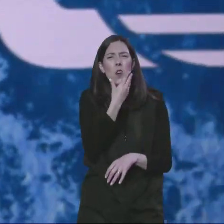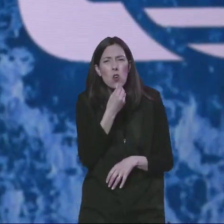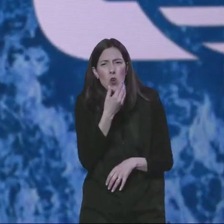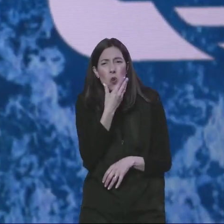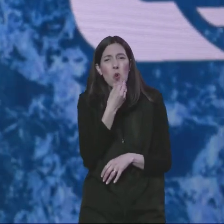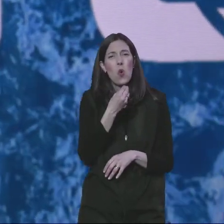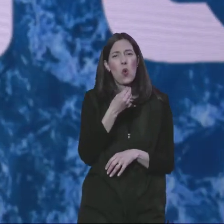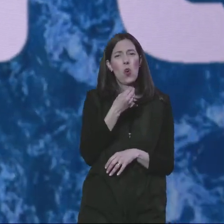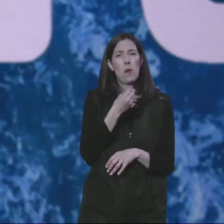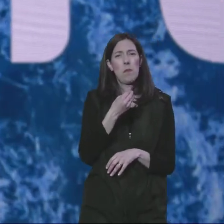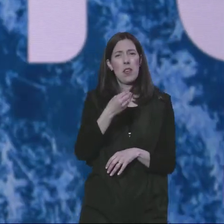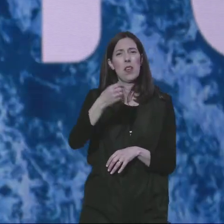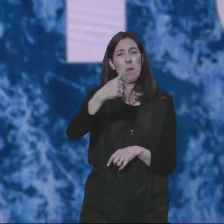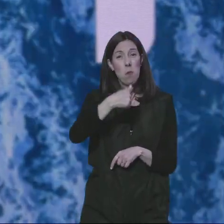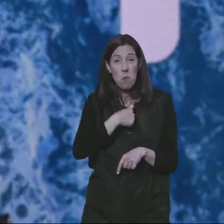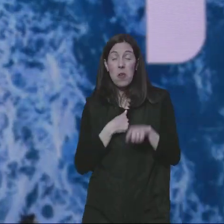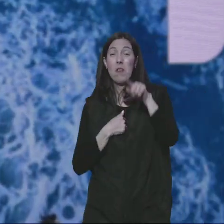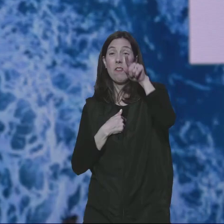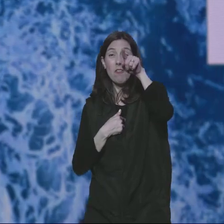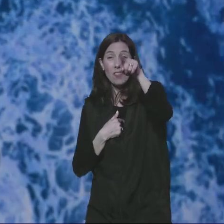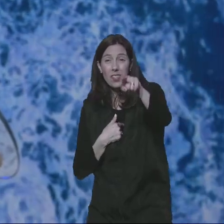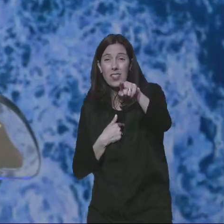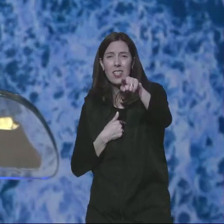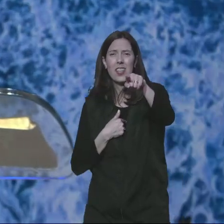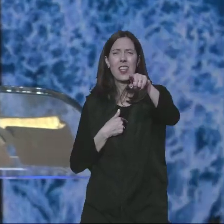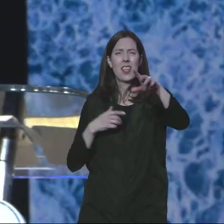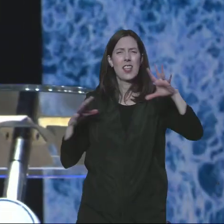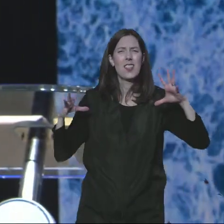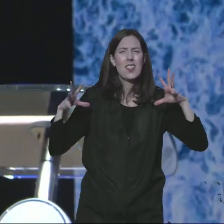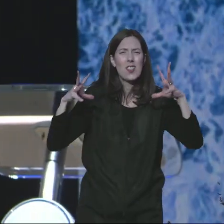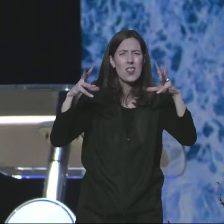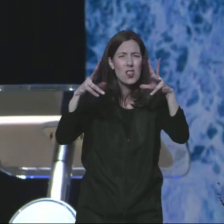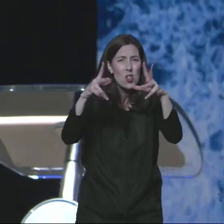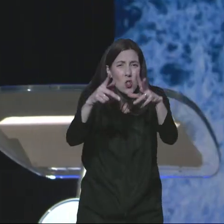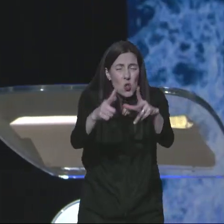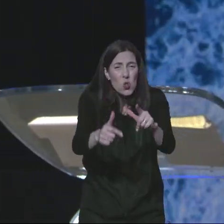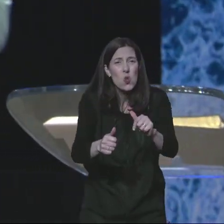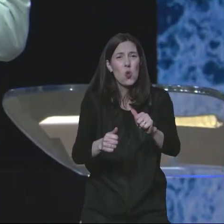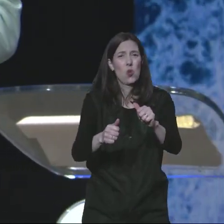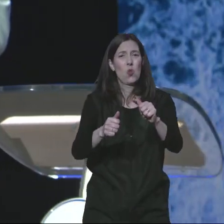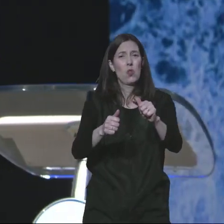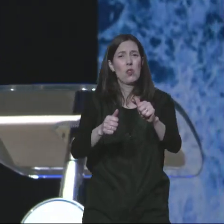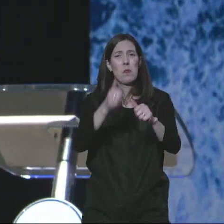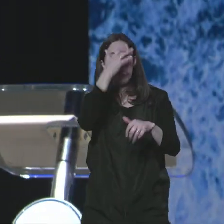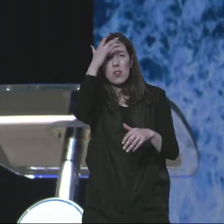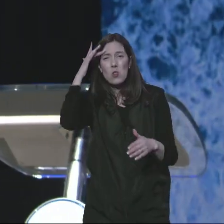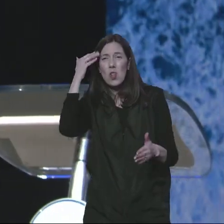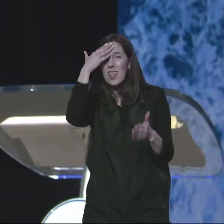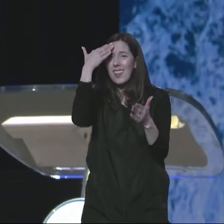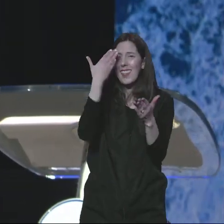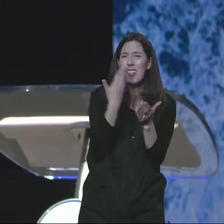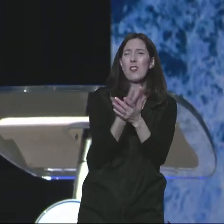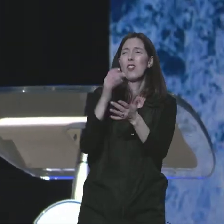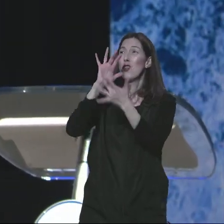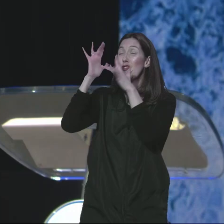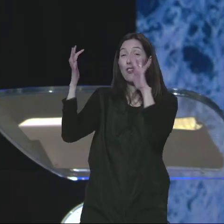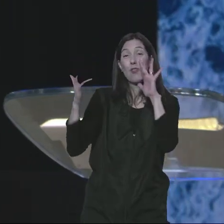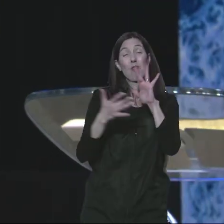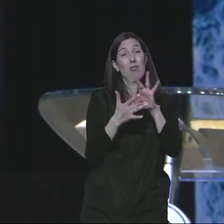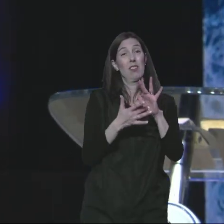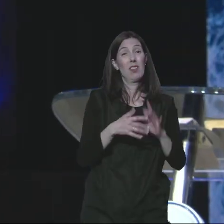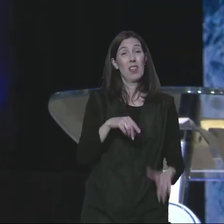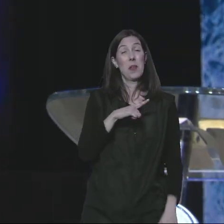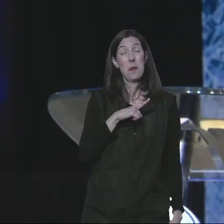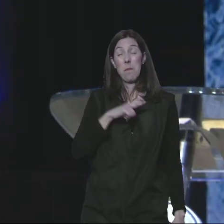o Evangelho, e as pessoas, algumas criam nele e outras não. Você consegue imaginar a frustração que